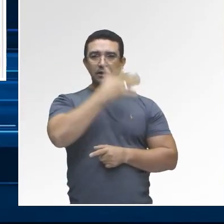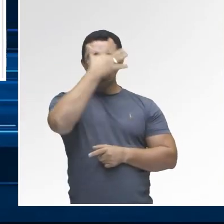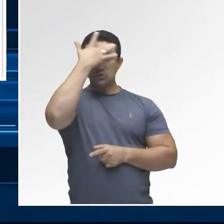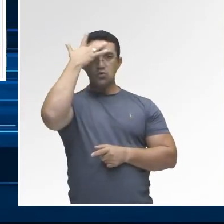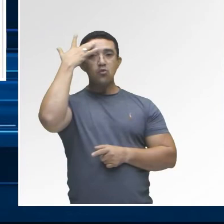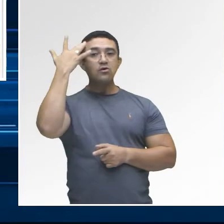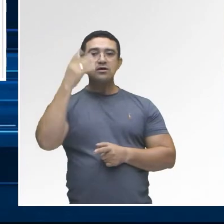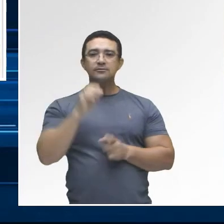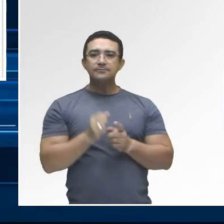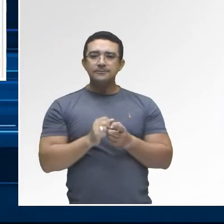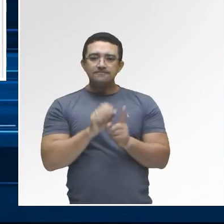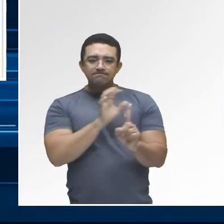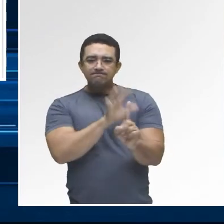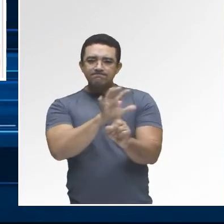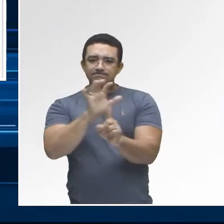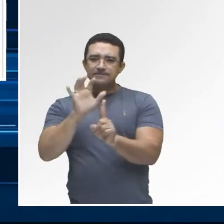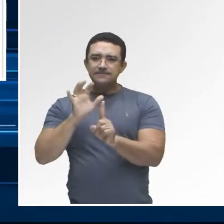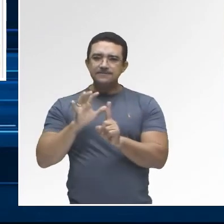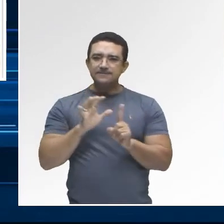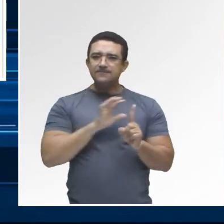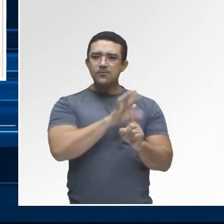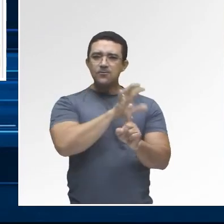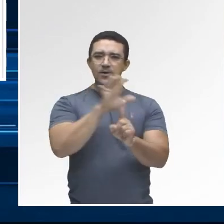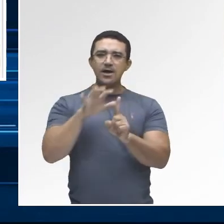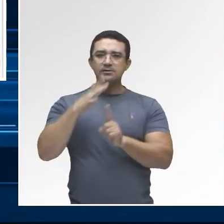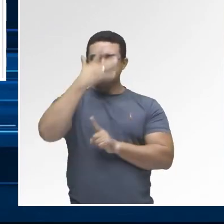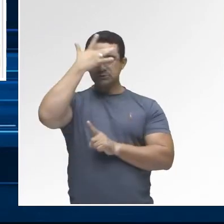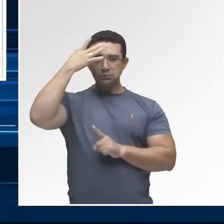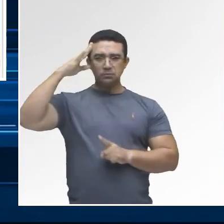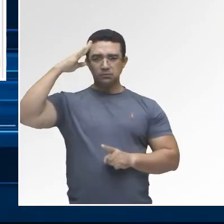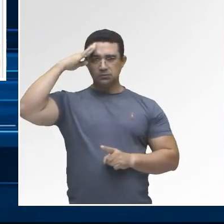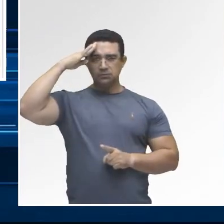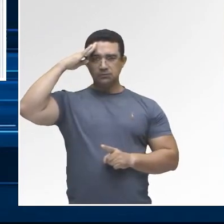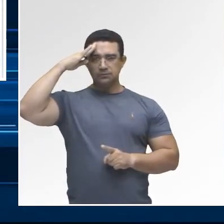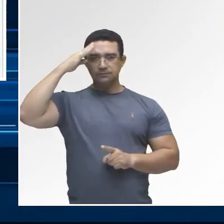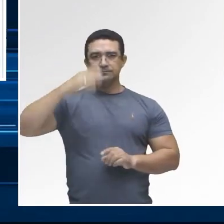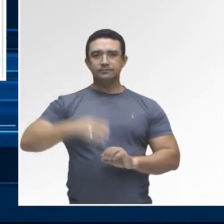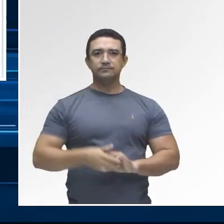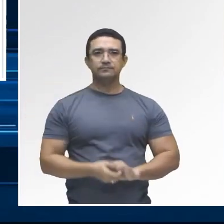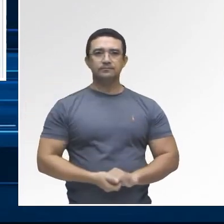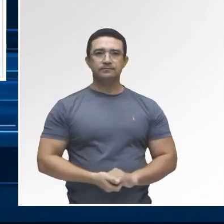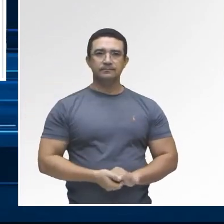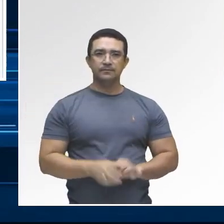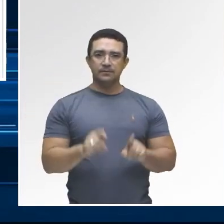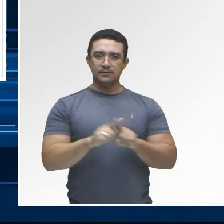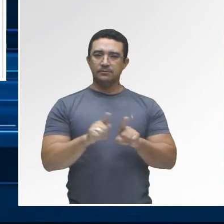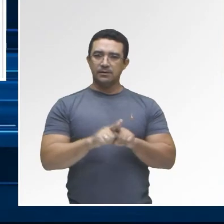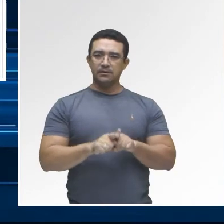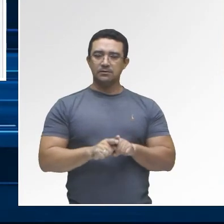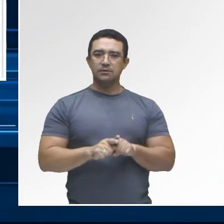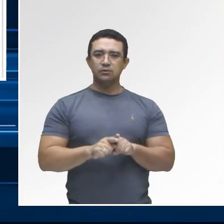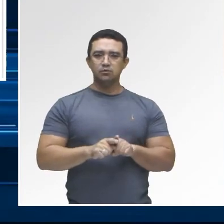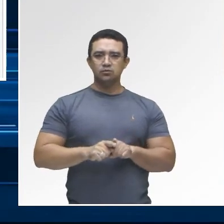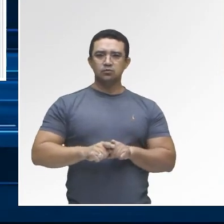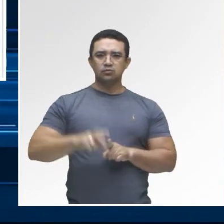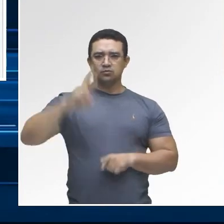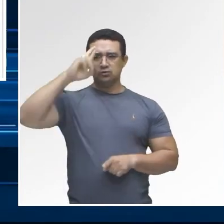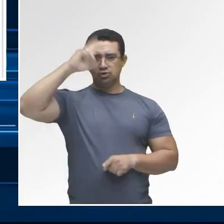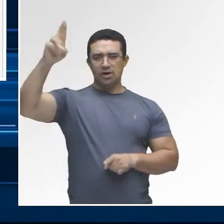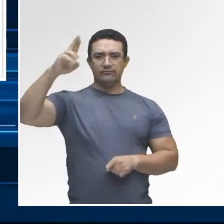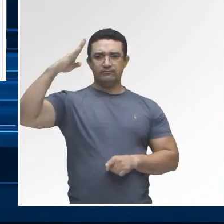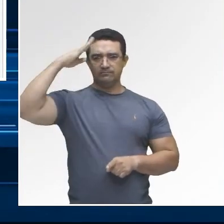dessa sociedade que sobrevive através da pilhagem. Aí nós temos o general Sila, que vai